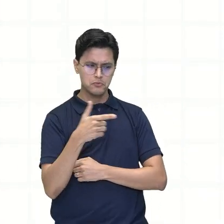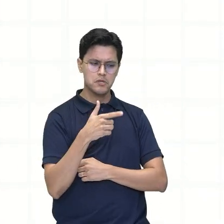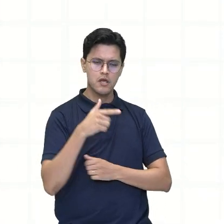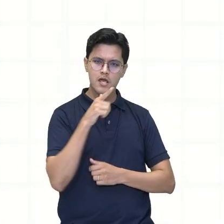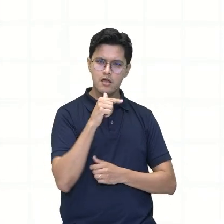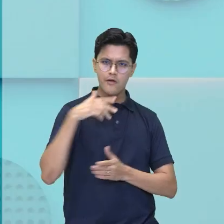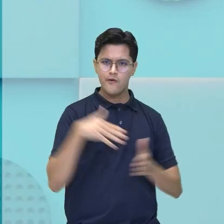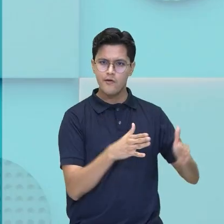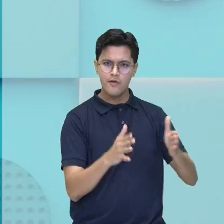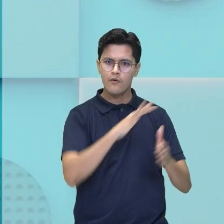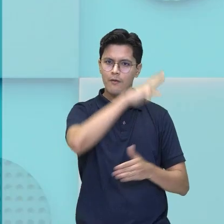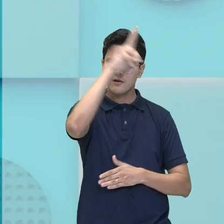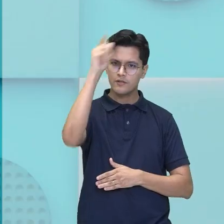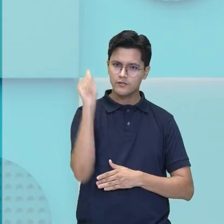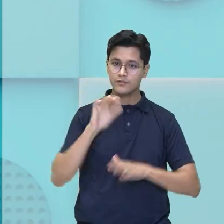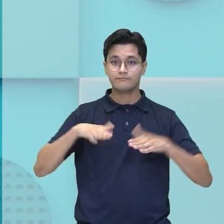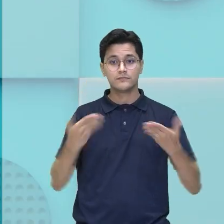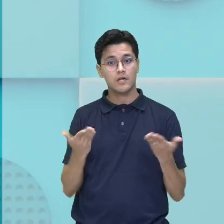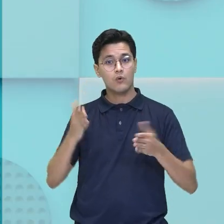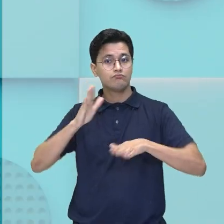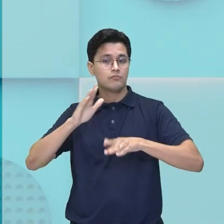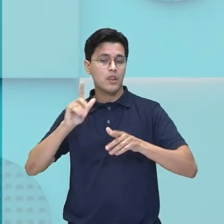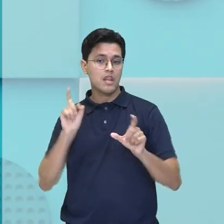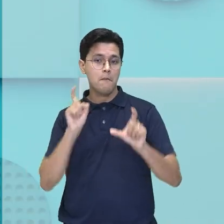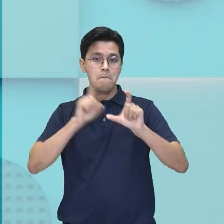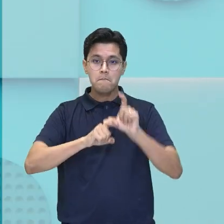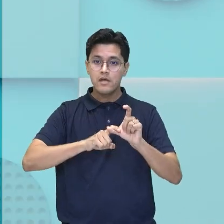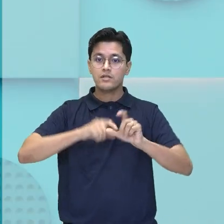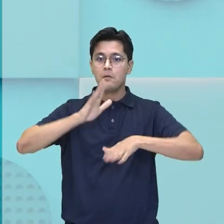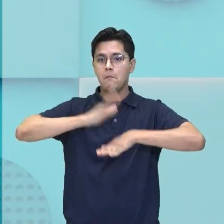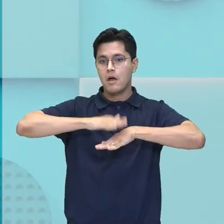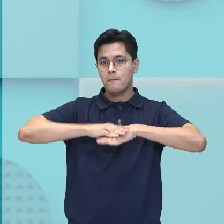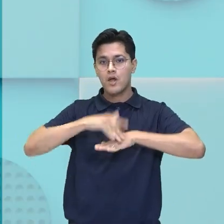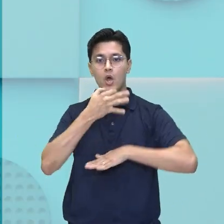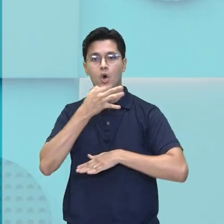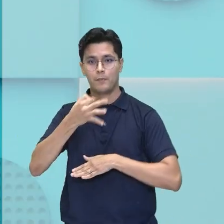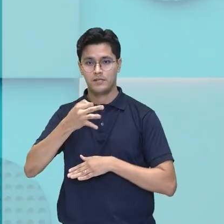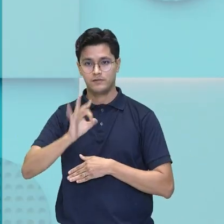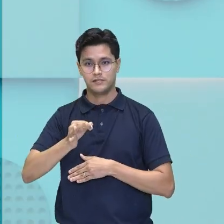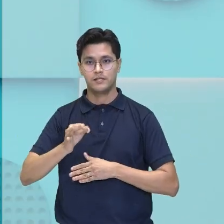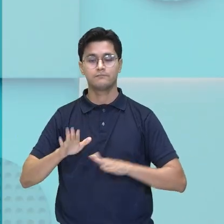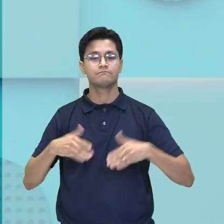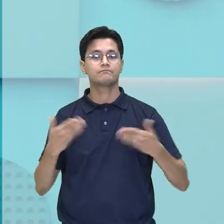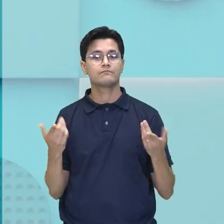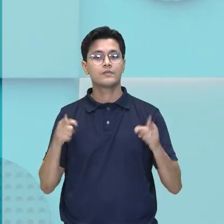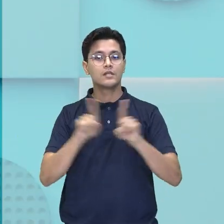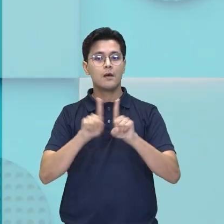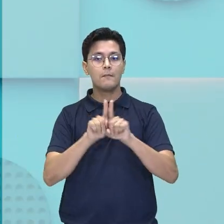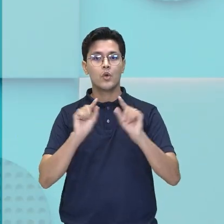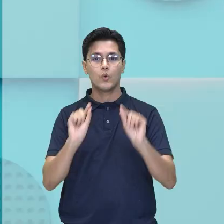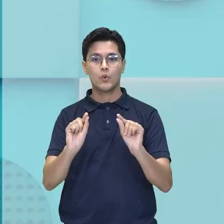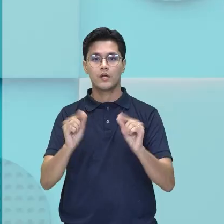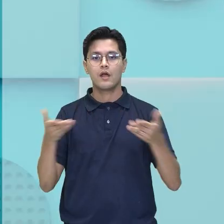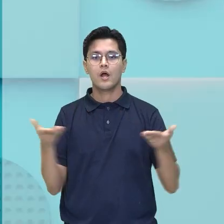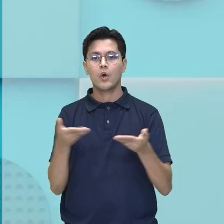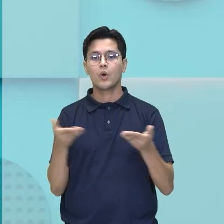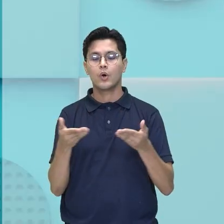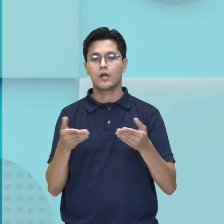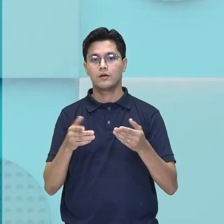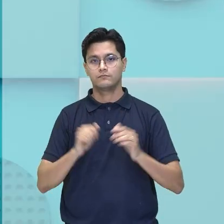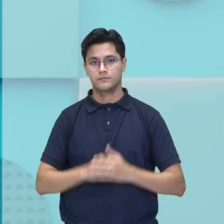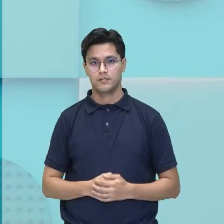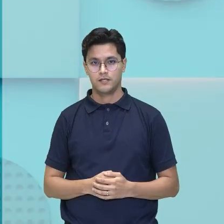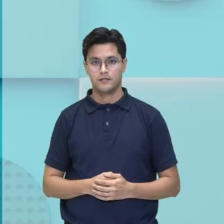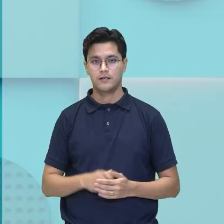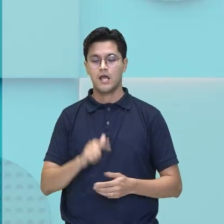um lado subjetivo, certo? Uma opinião. E aí, nós vamos falar também do grau agora superlativo.